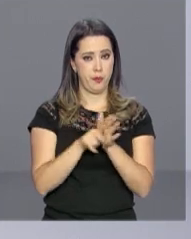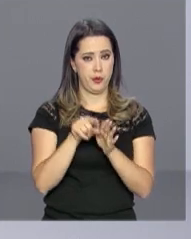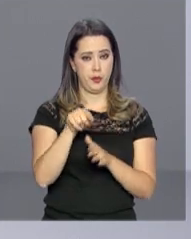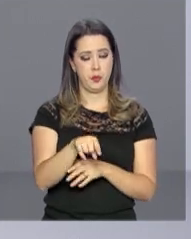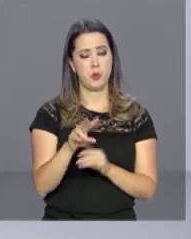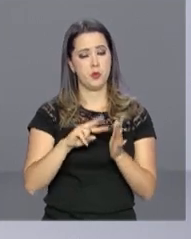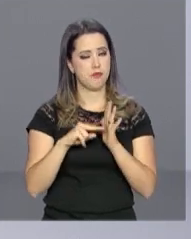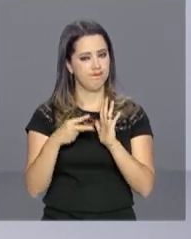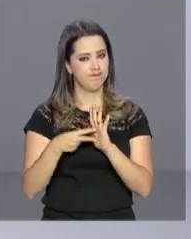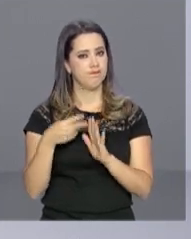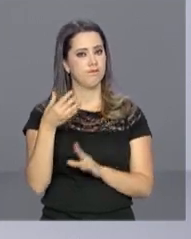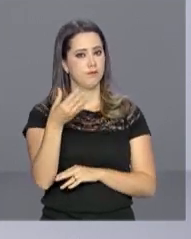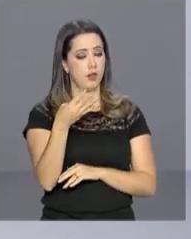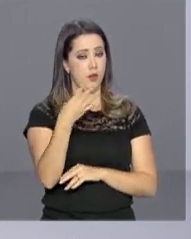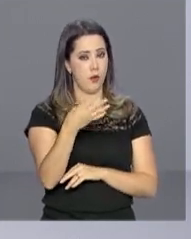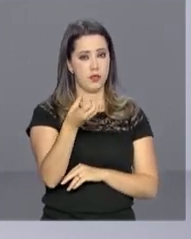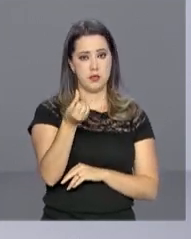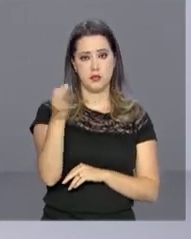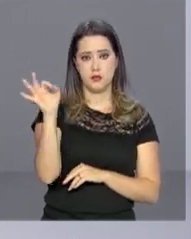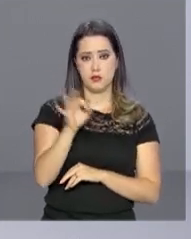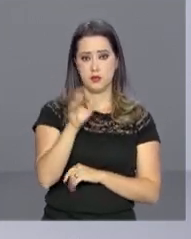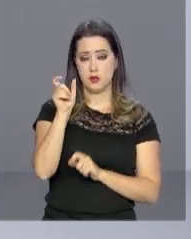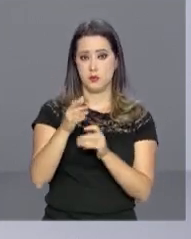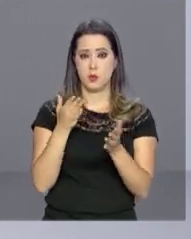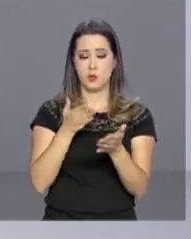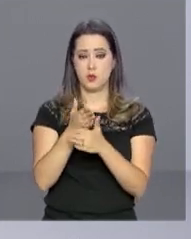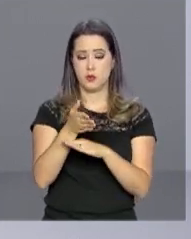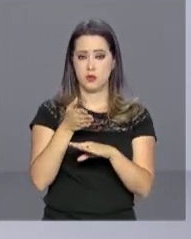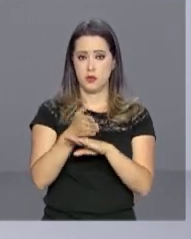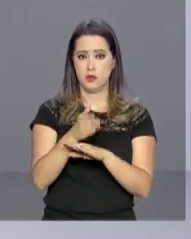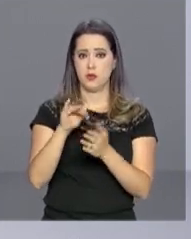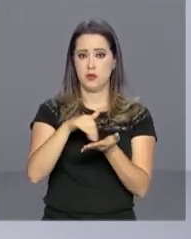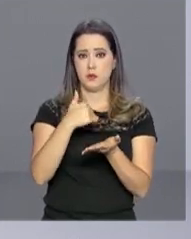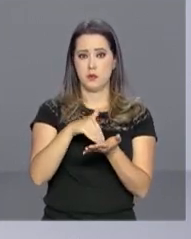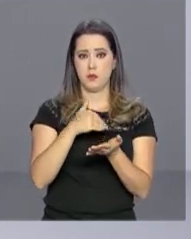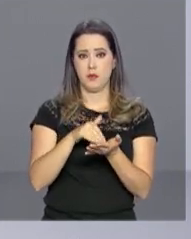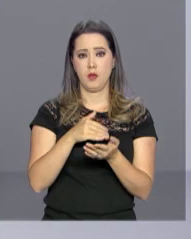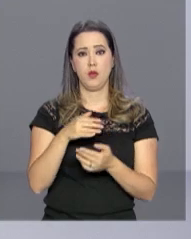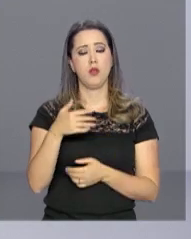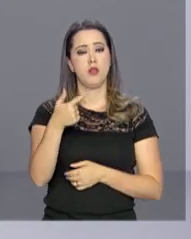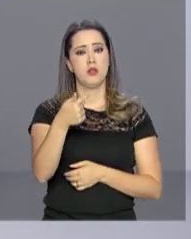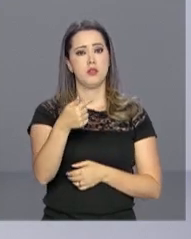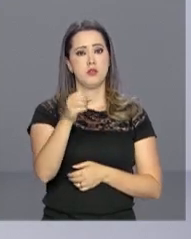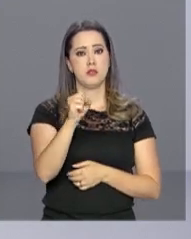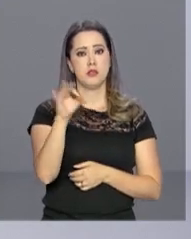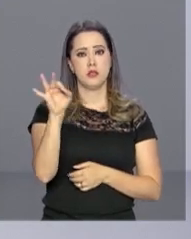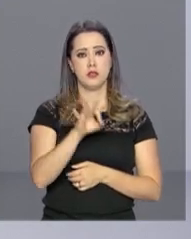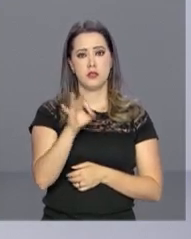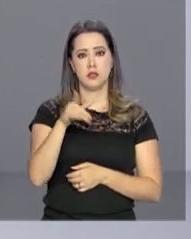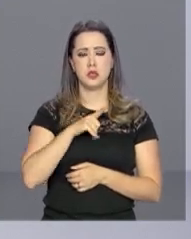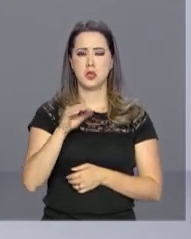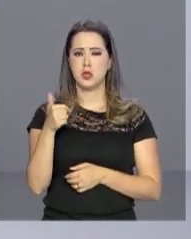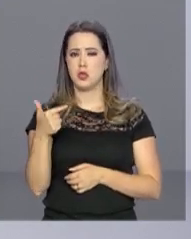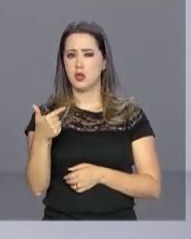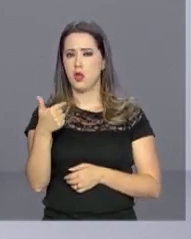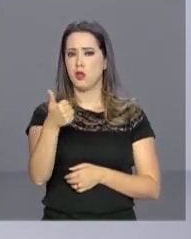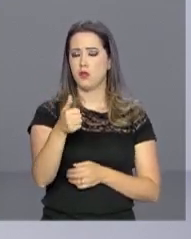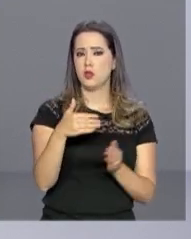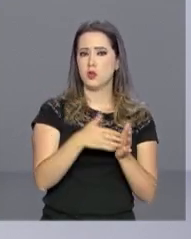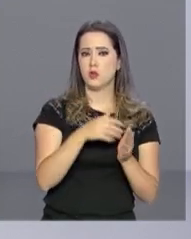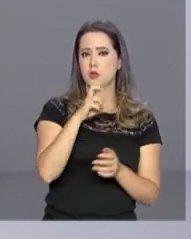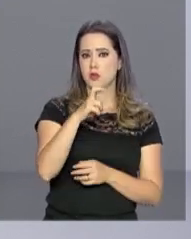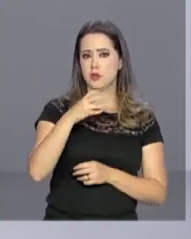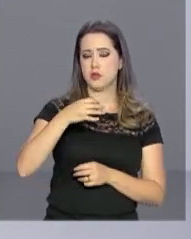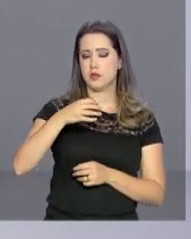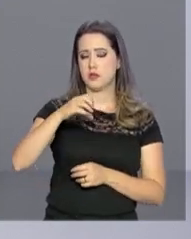a 46% dos inscritos. A maioria dos candidatos, quase 78%, tem entre 21